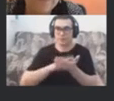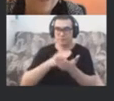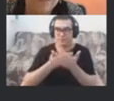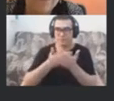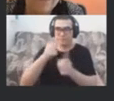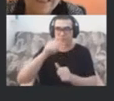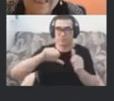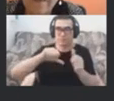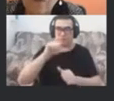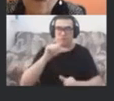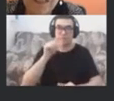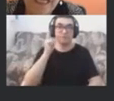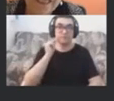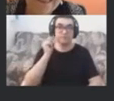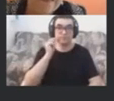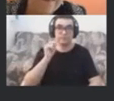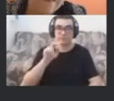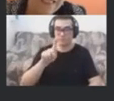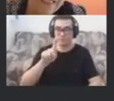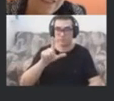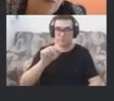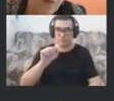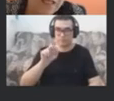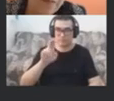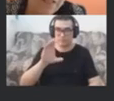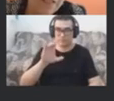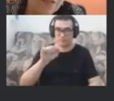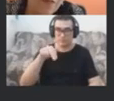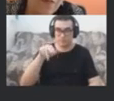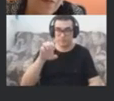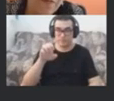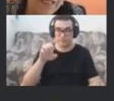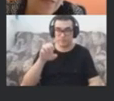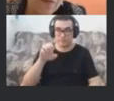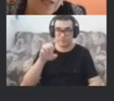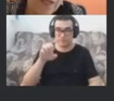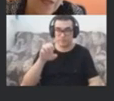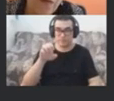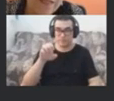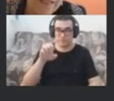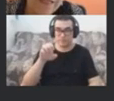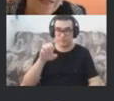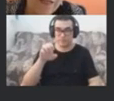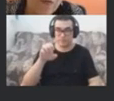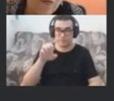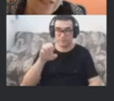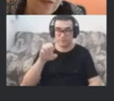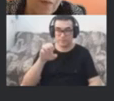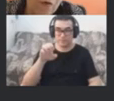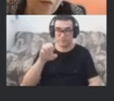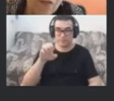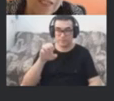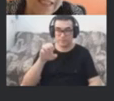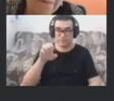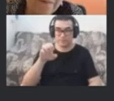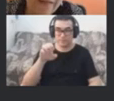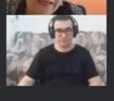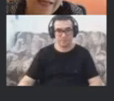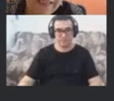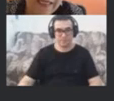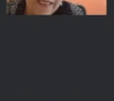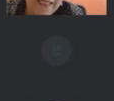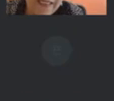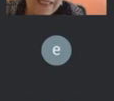tempo já, então ele já, do que era antes, né, aqui uma lâmpada de infravermelho e o frasquinho aqui contendo a amostra,